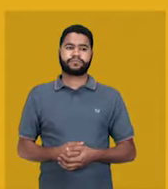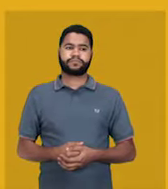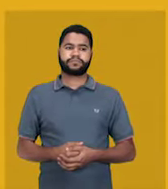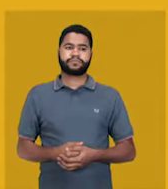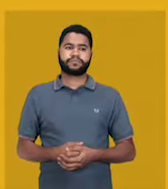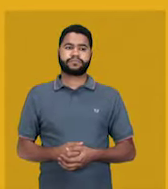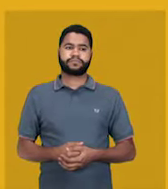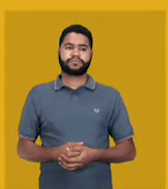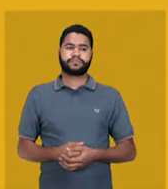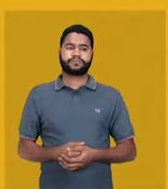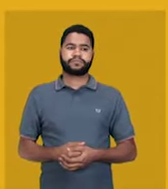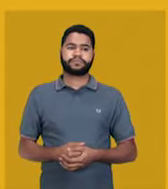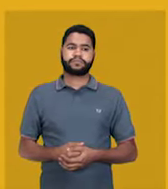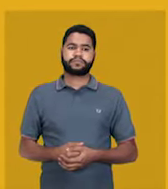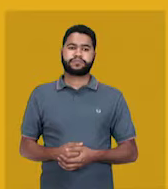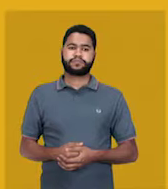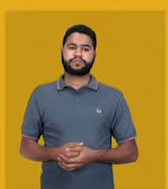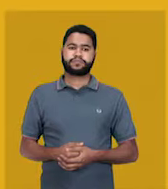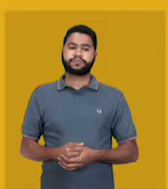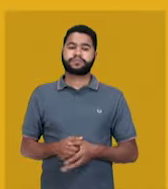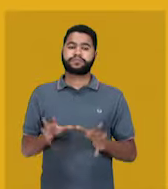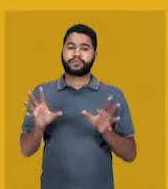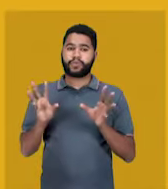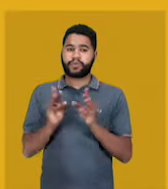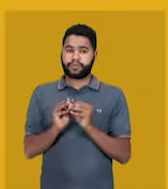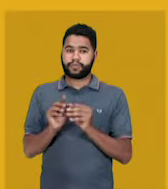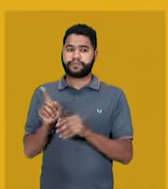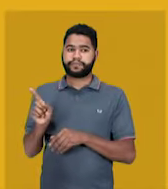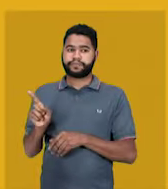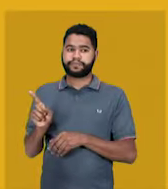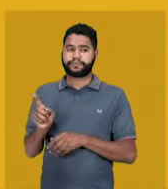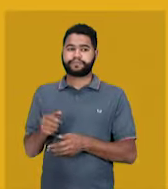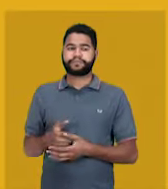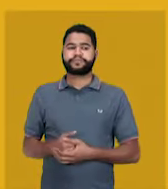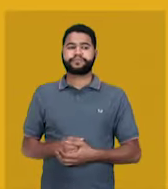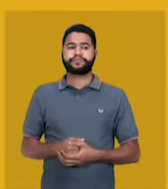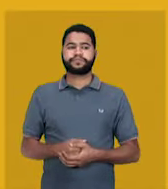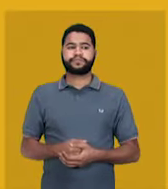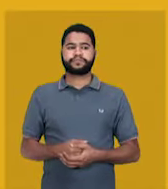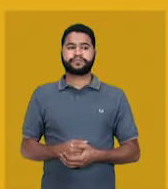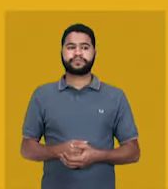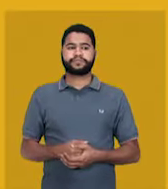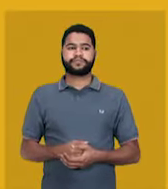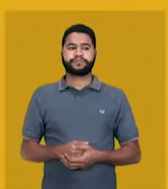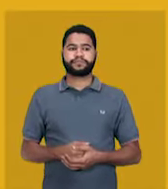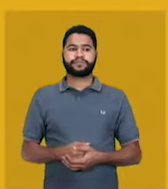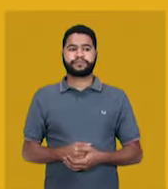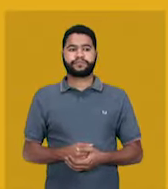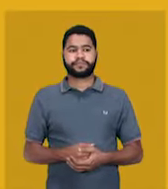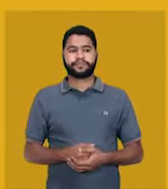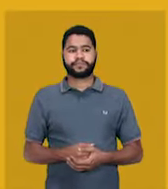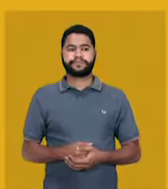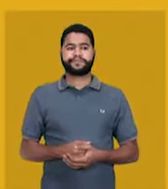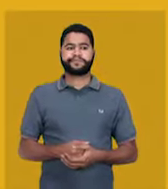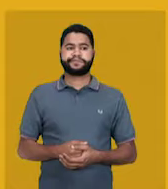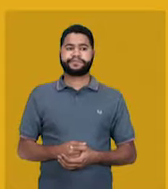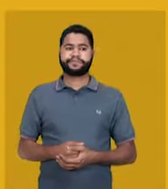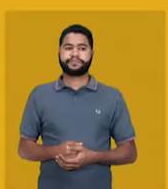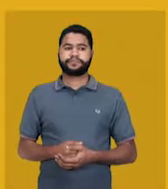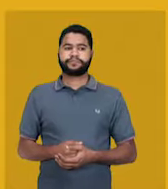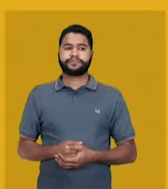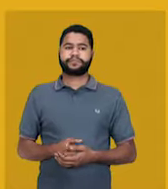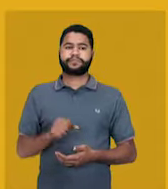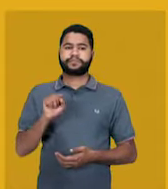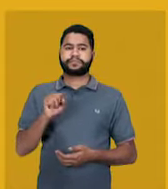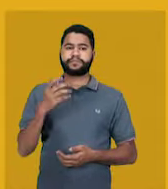π. Vou simplificar aqui, né? Vou simplificar aqui por 2 também. 84